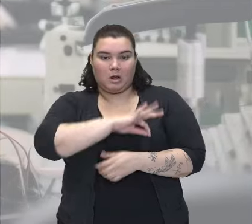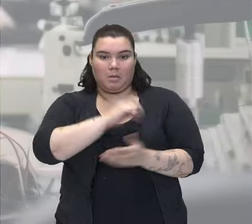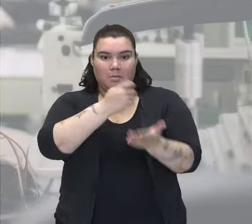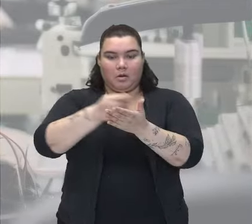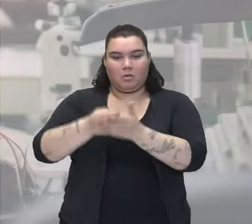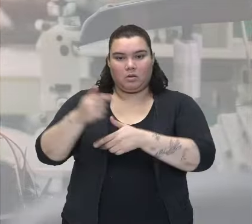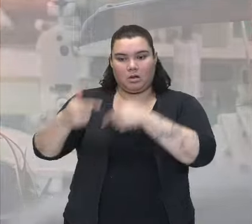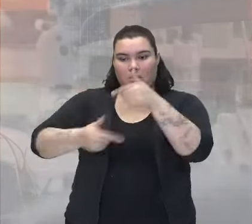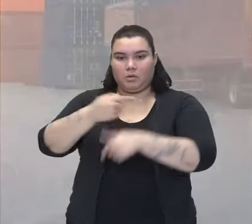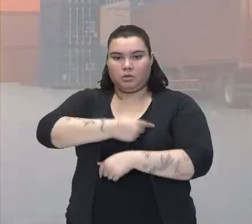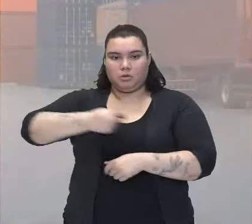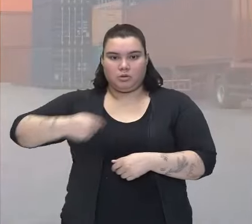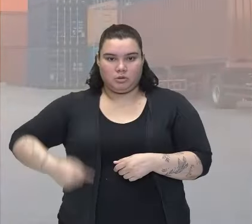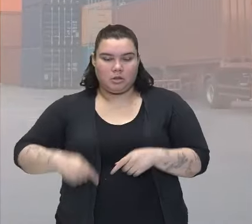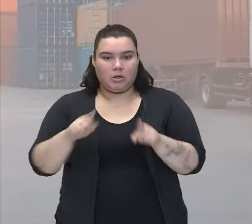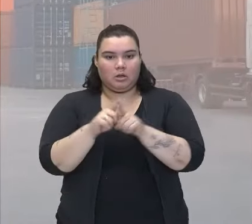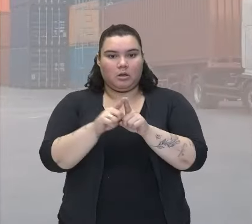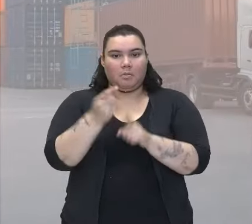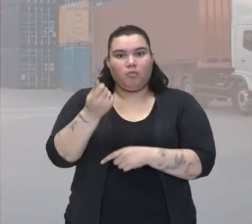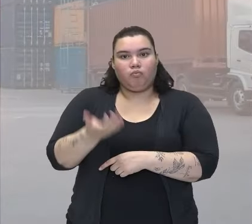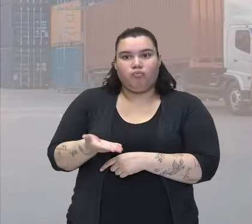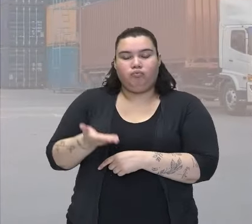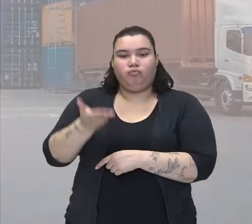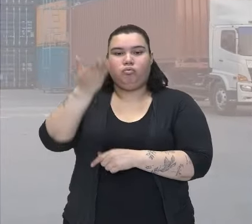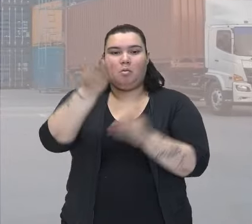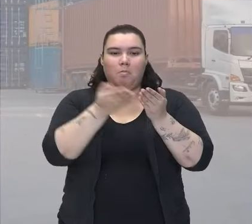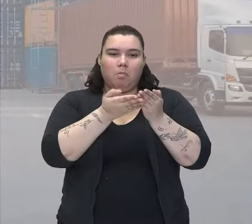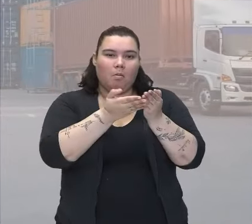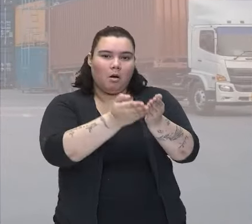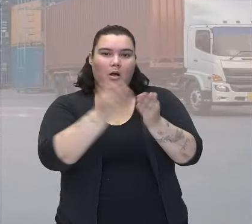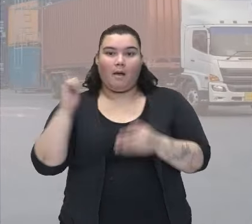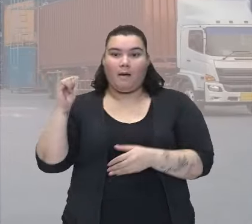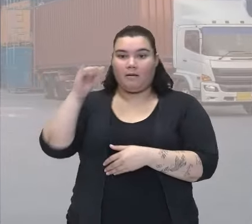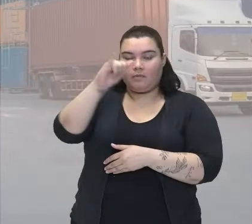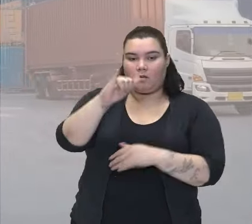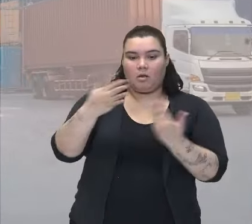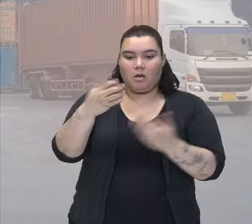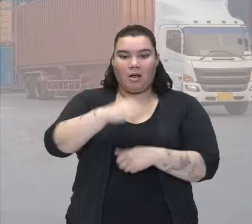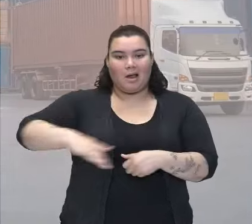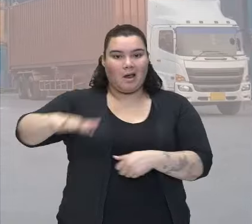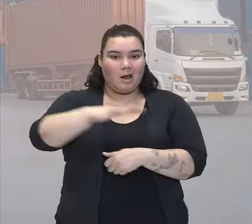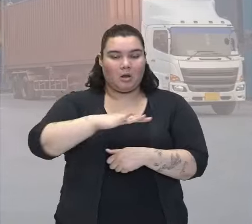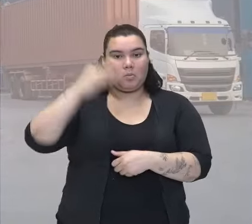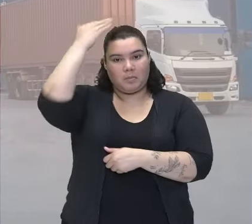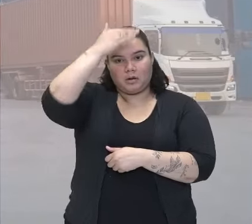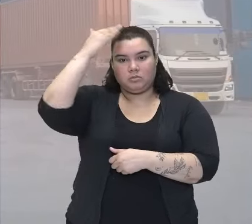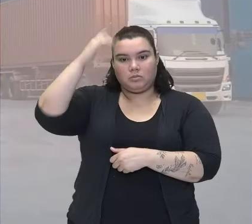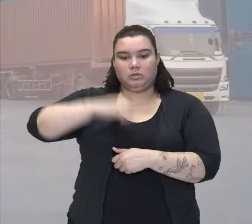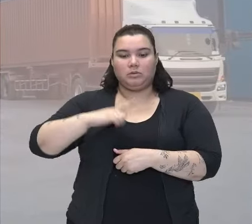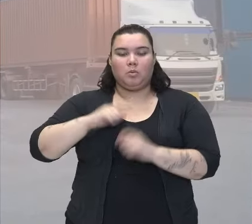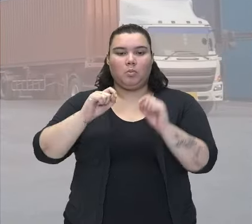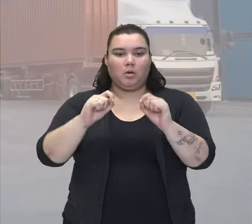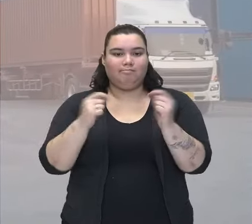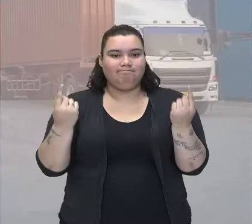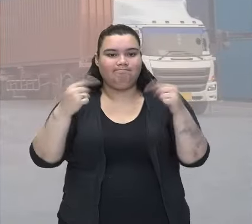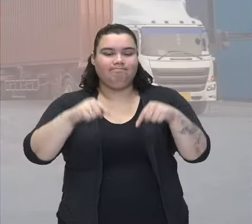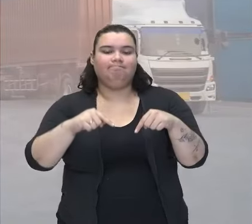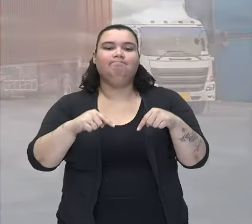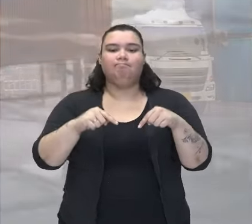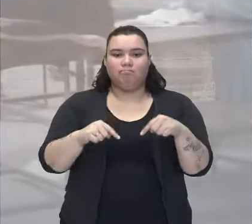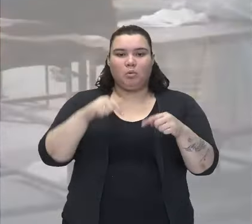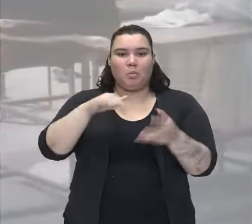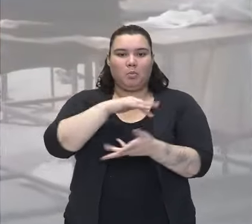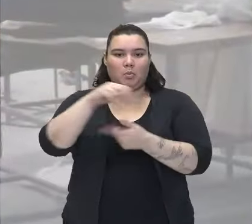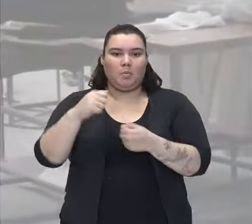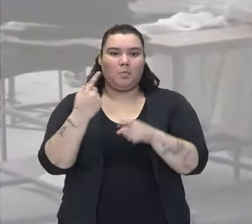China e da alta dos custos do transporte no comércio global, o Parque Industrial Mexicano retomou espaço na competição internacional,